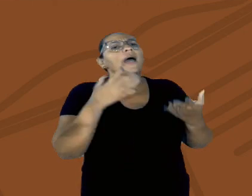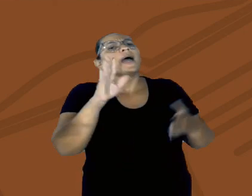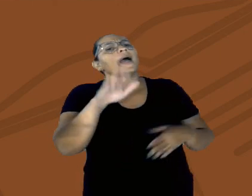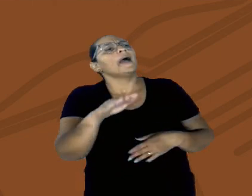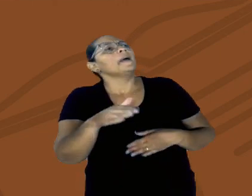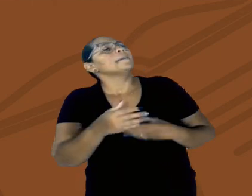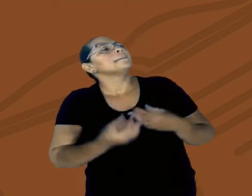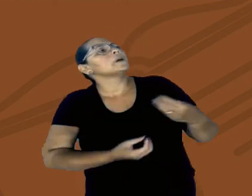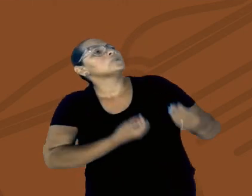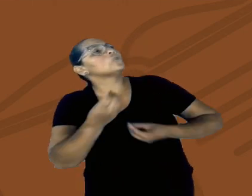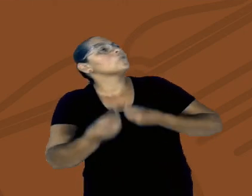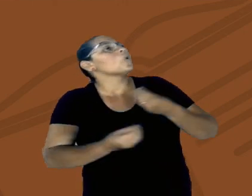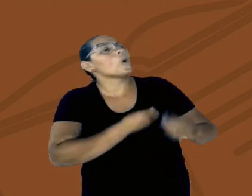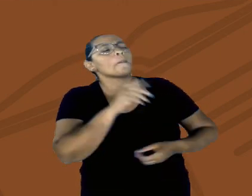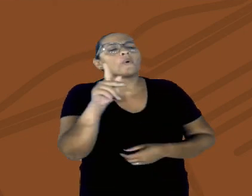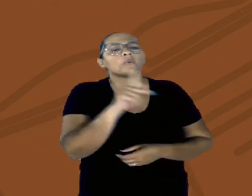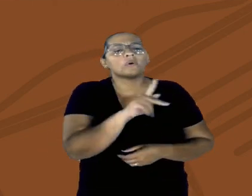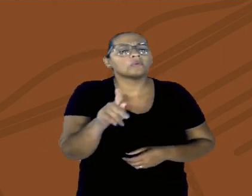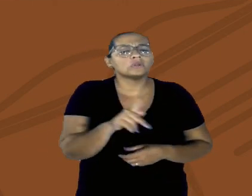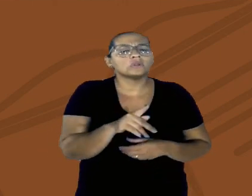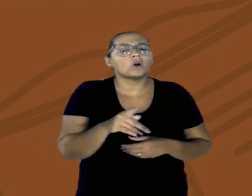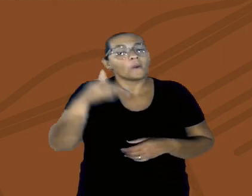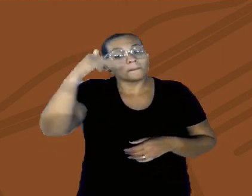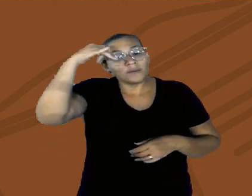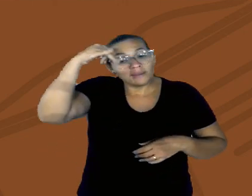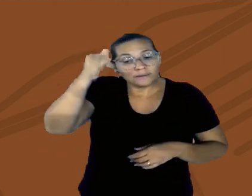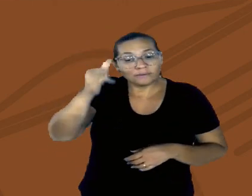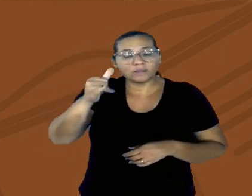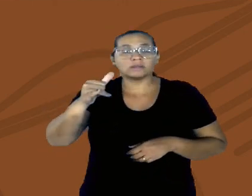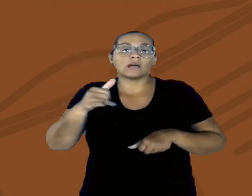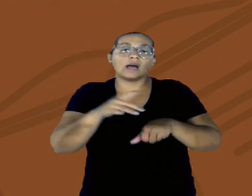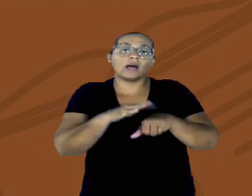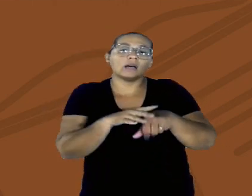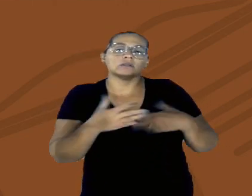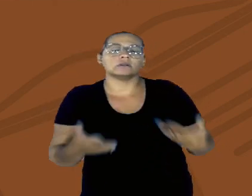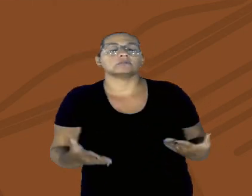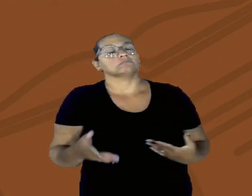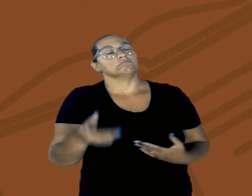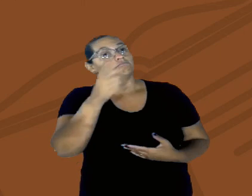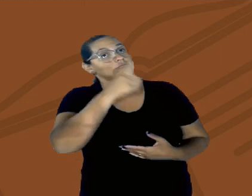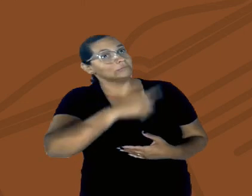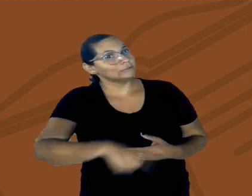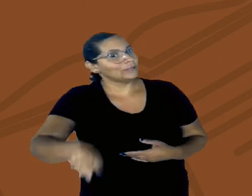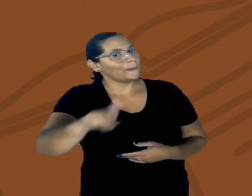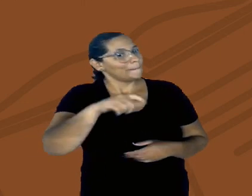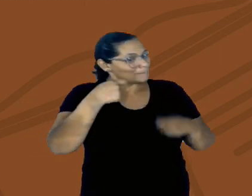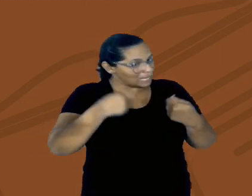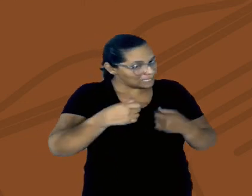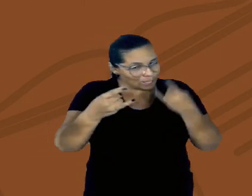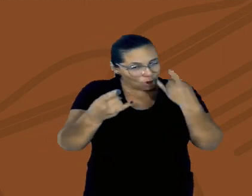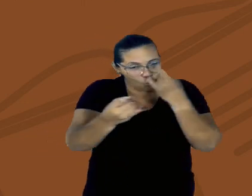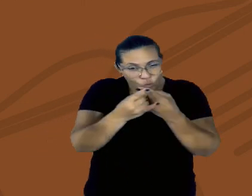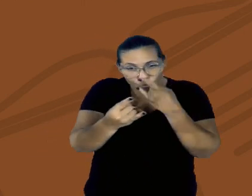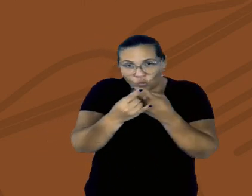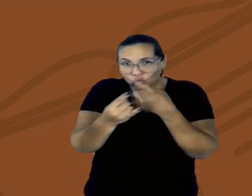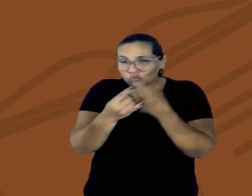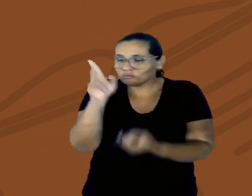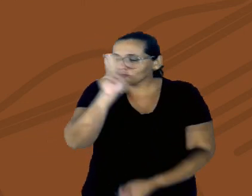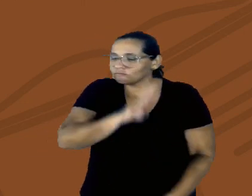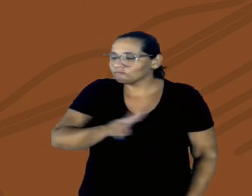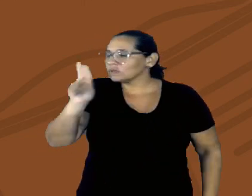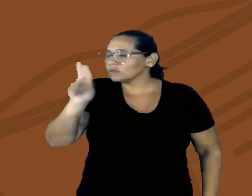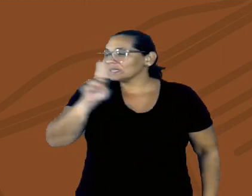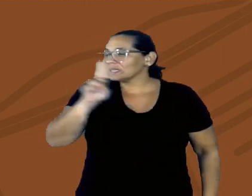Qual é a profilaxia? Como evitar que o problema aconteça? Uso de camisinha masculina ou